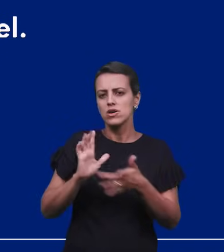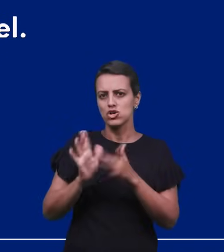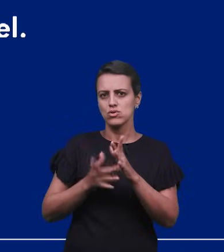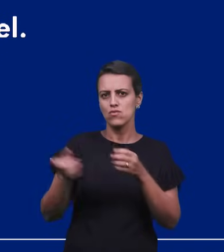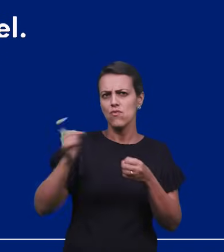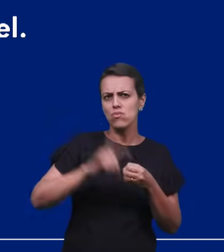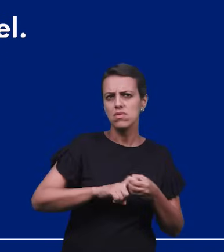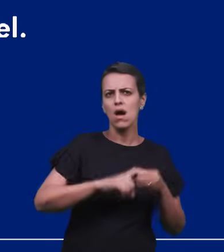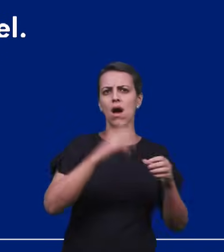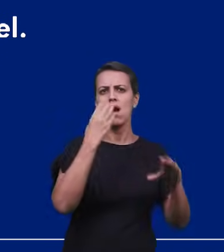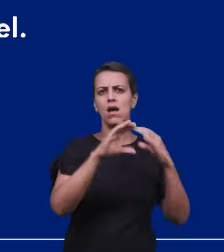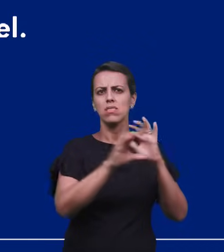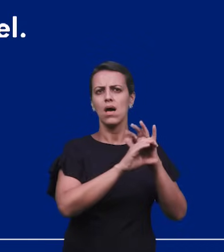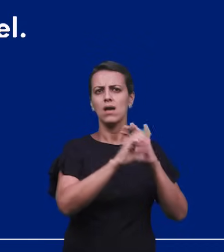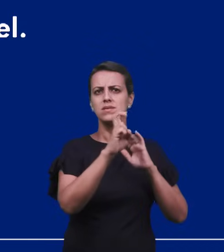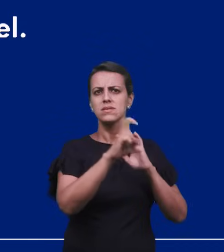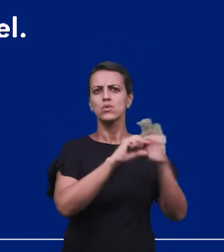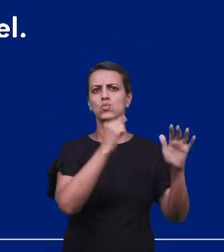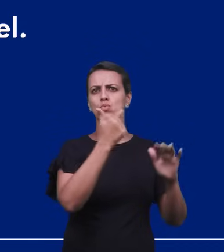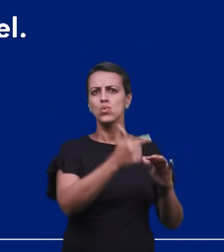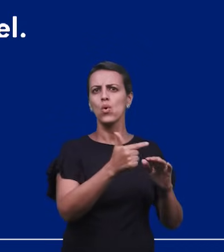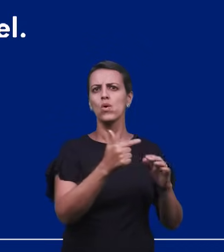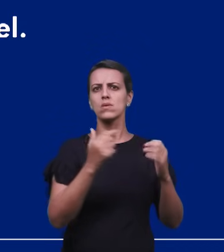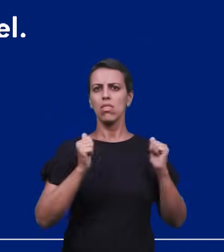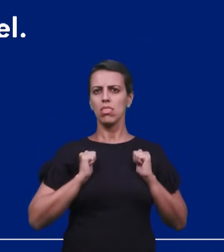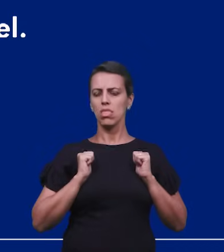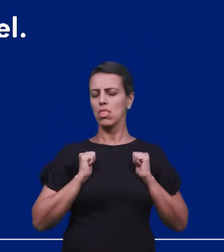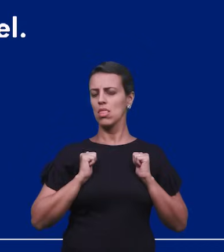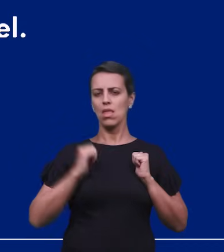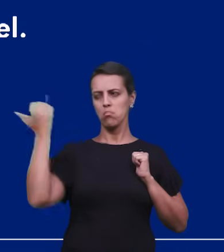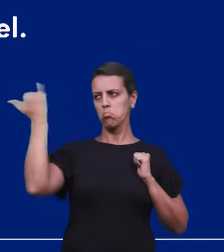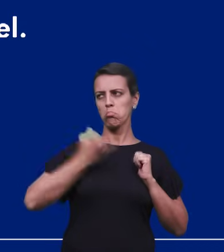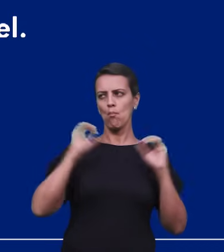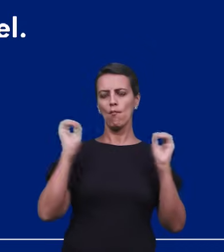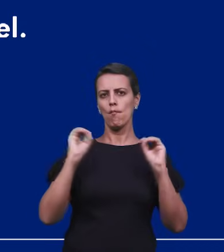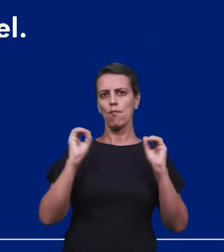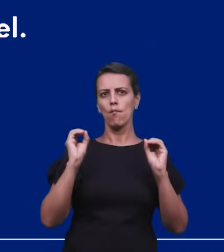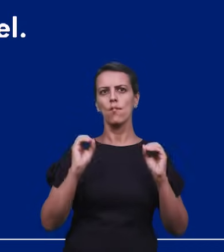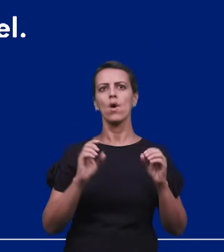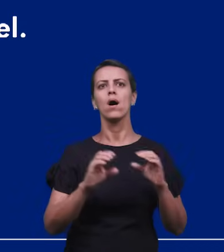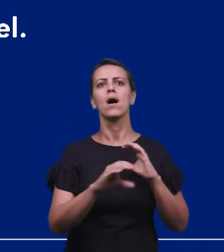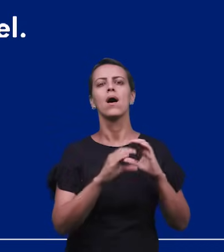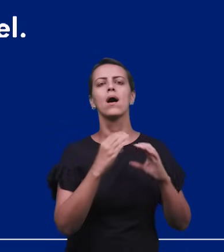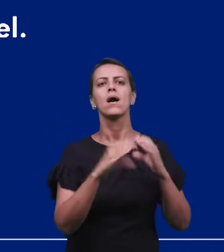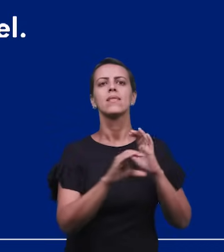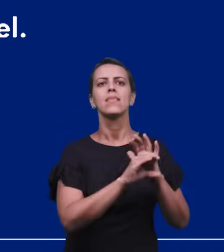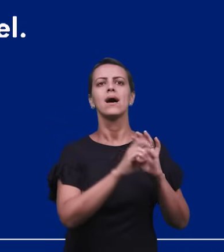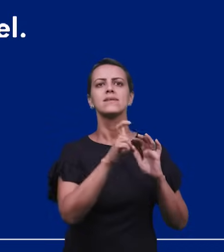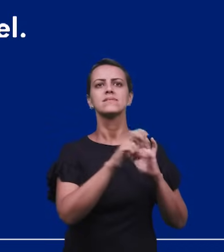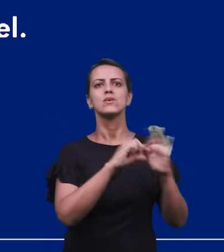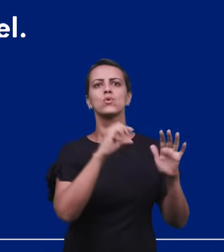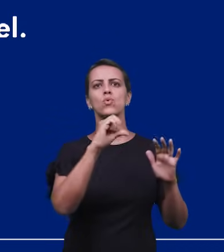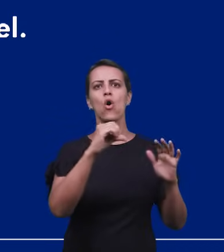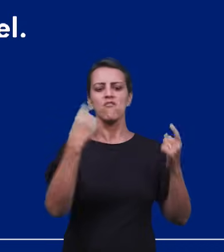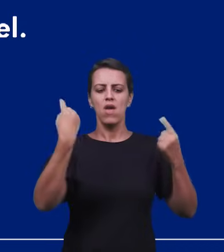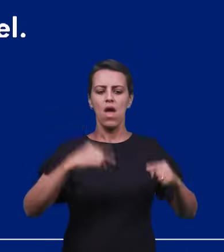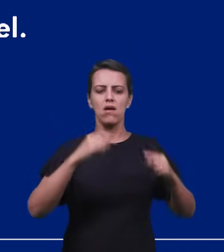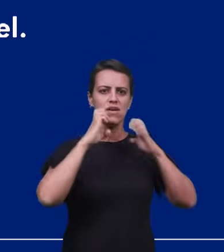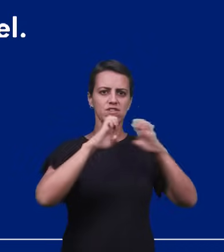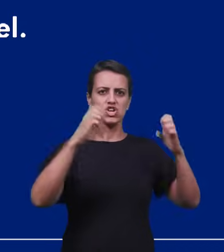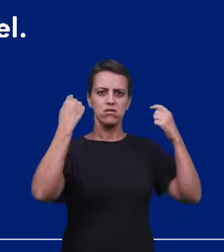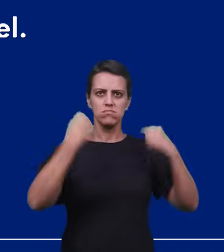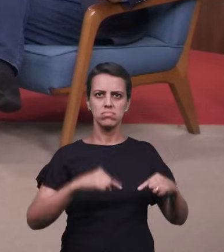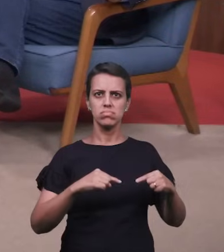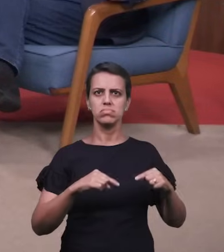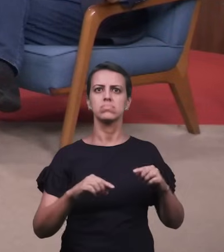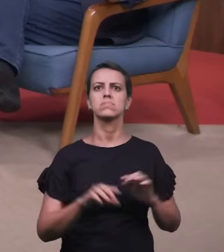ouve a voz do amado; Cantares 5:9, rejeição ao Evangelho; e Cantares 6:12, o momento do arrebatamento da igreja fiel. Então